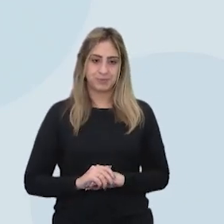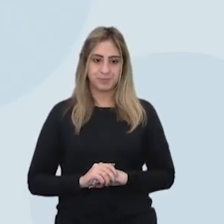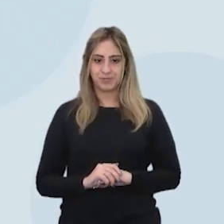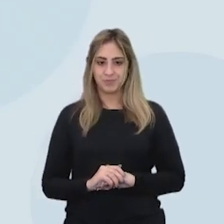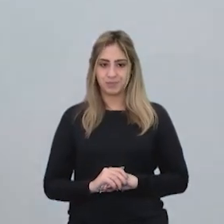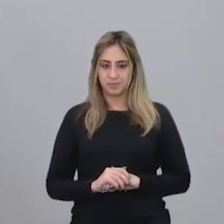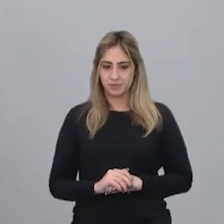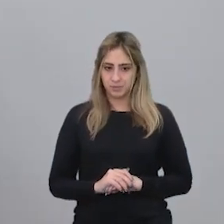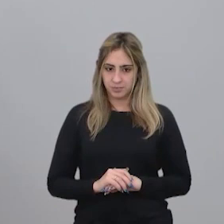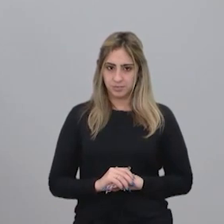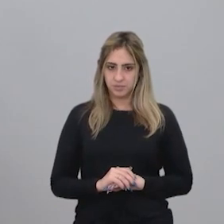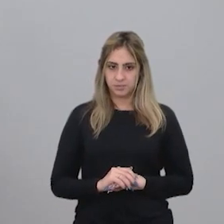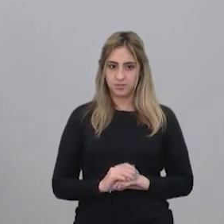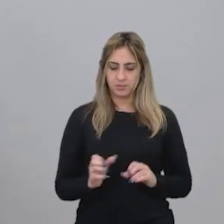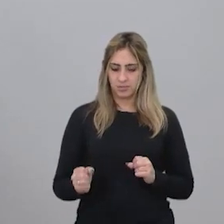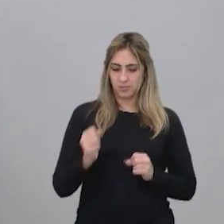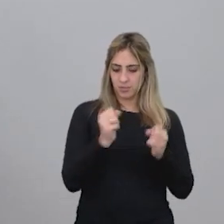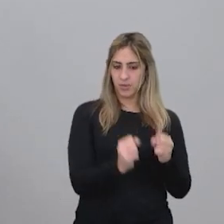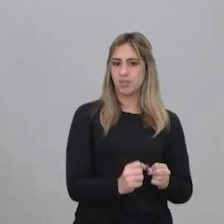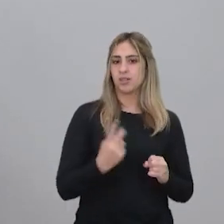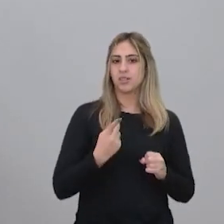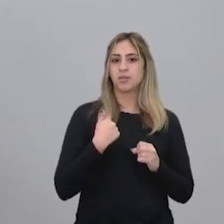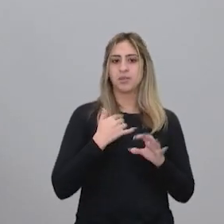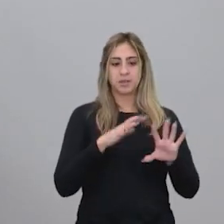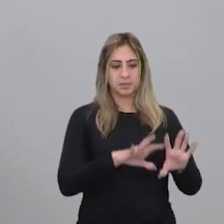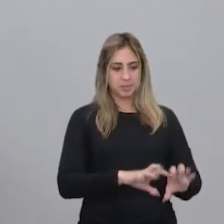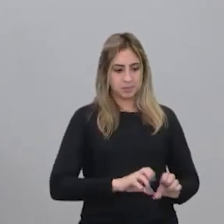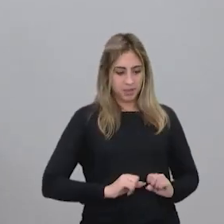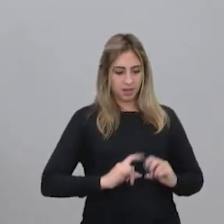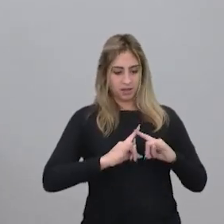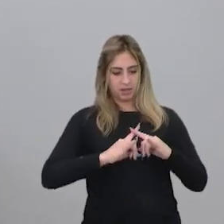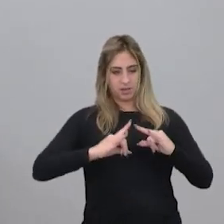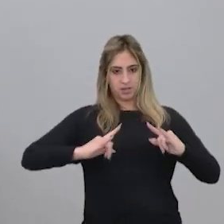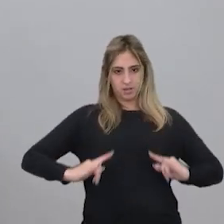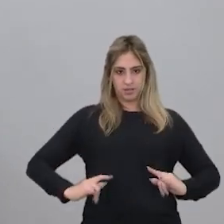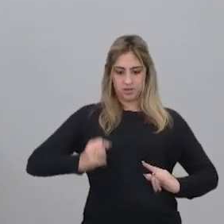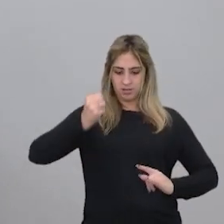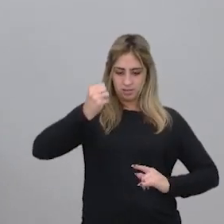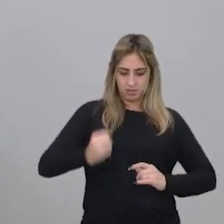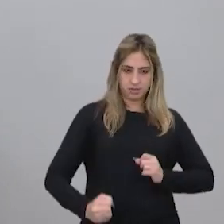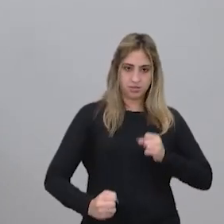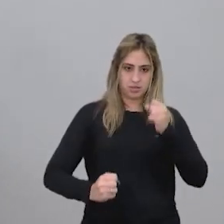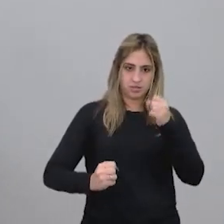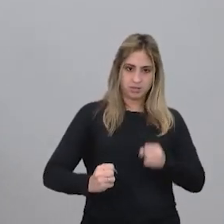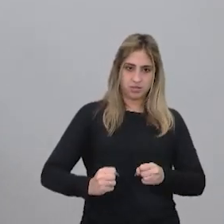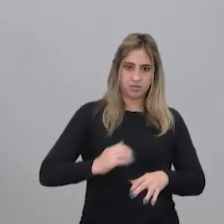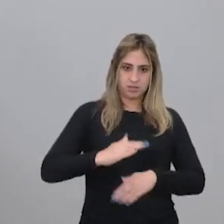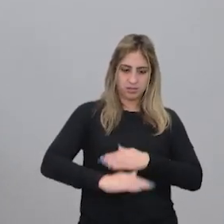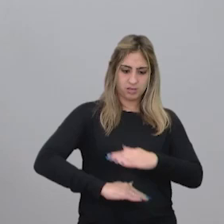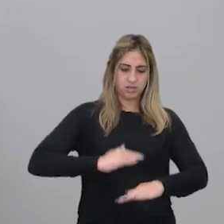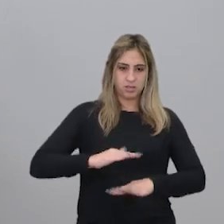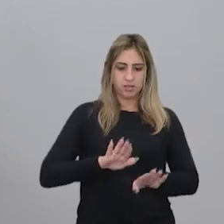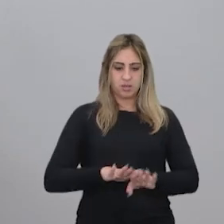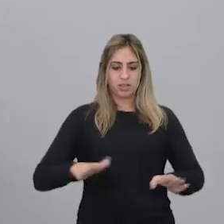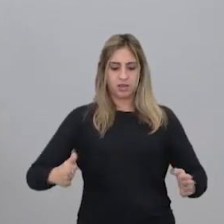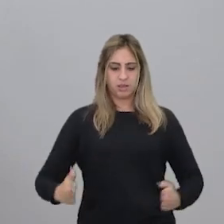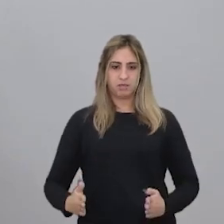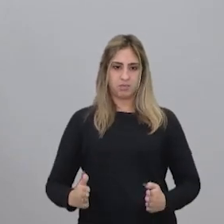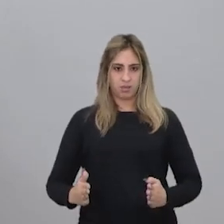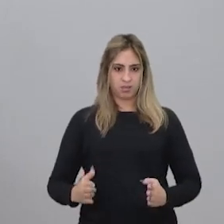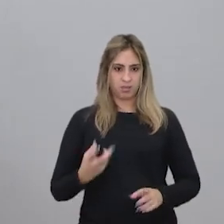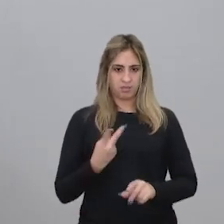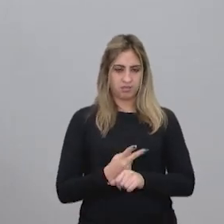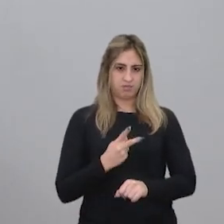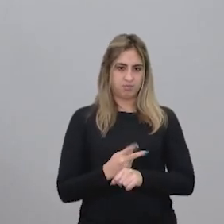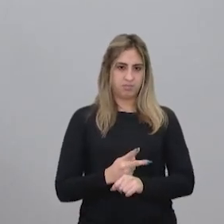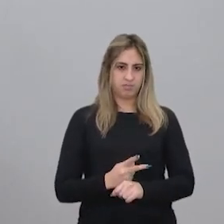o spec e coloca na terra. Então você tem que pegar os cordeletes e colocar na pedra, né? Você segura,